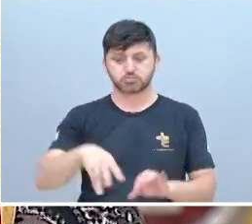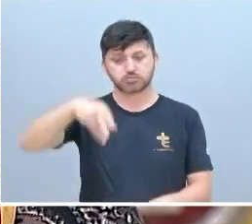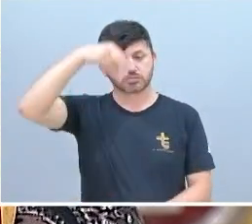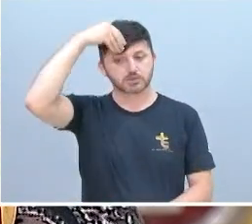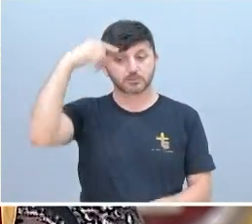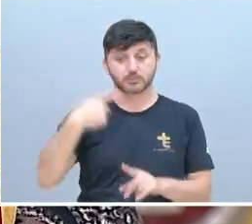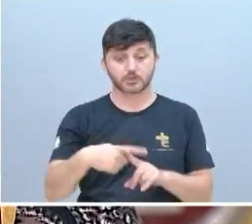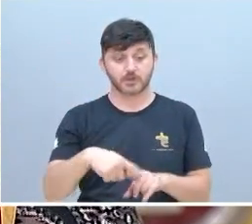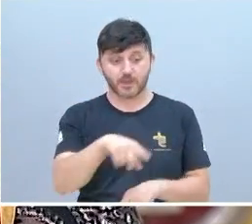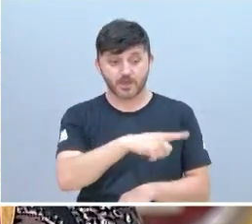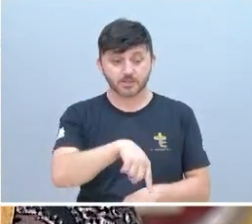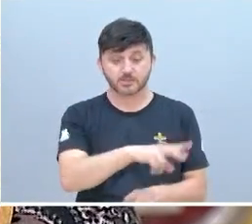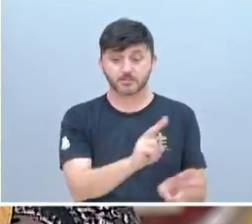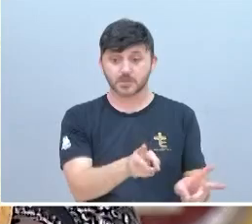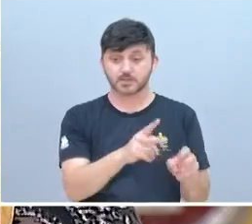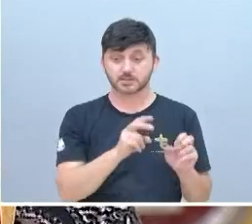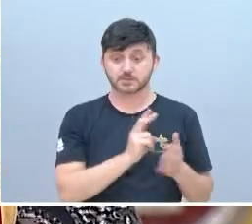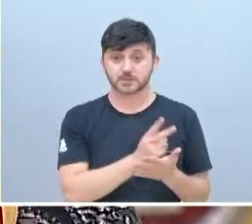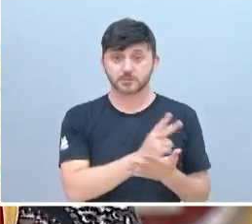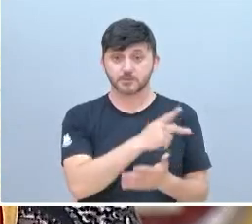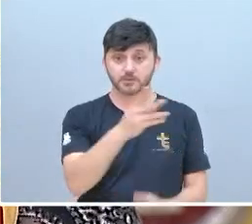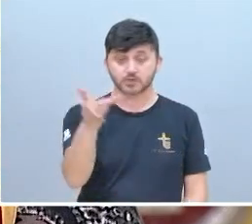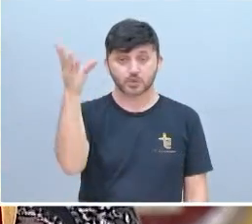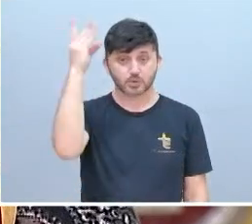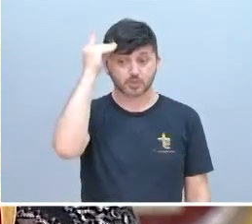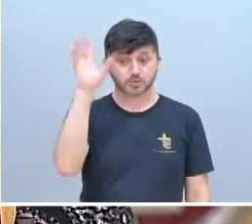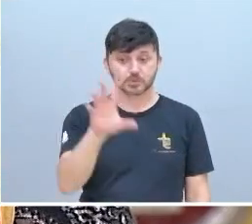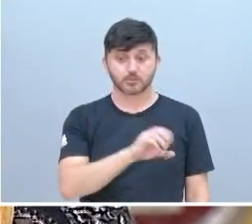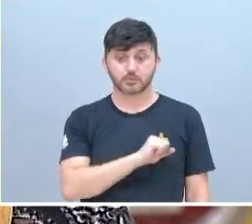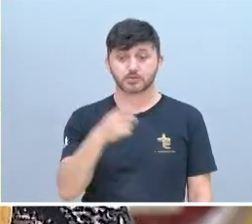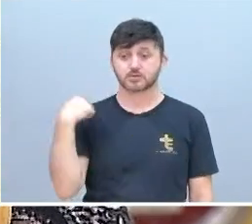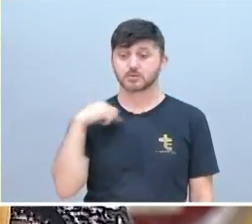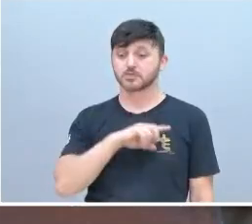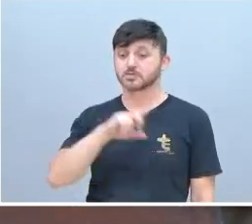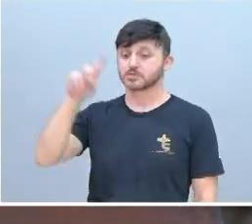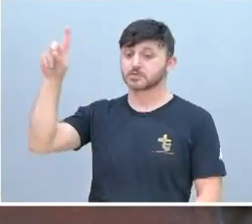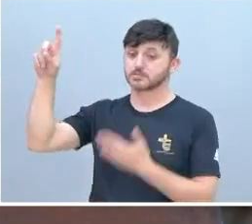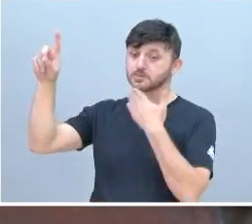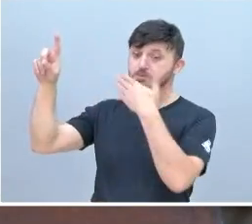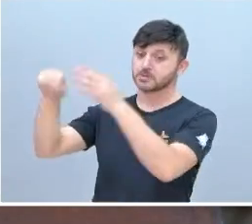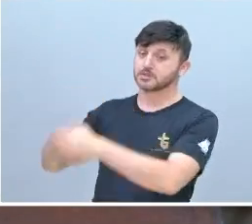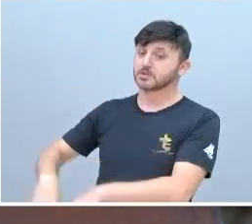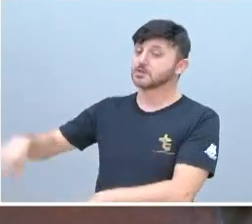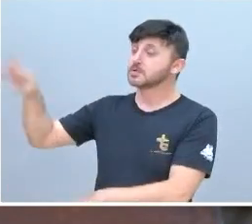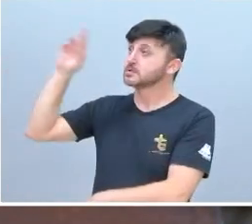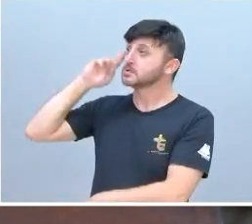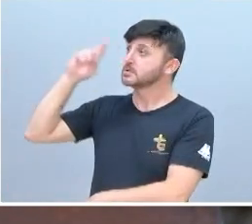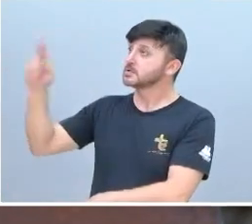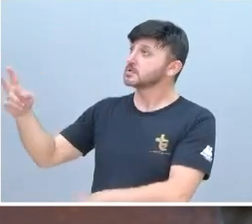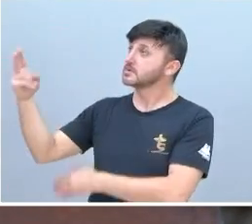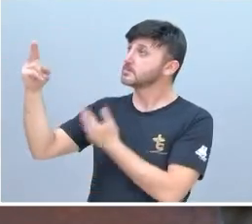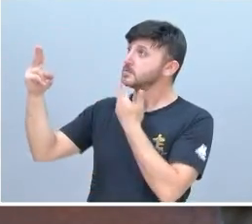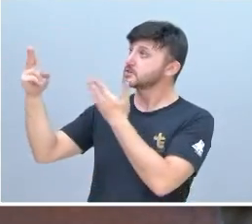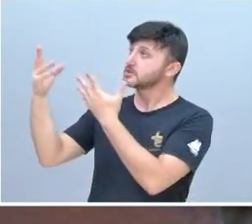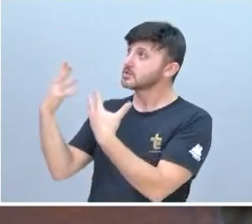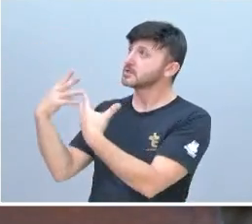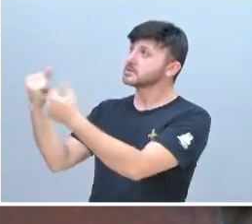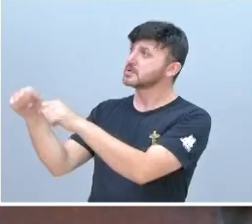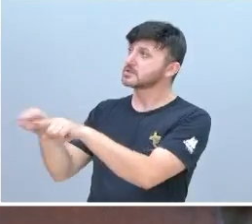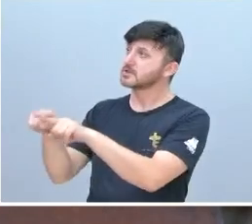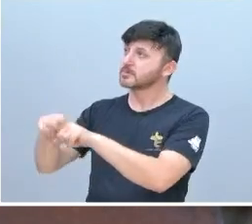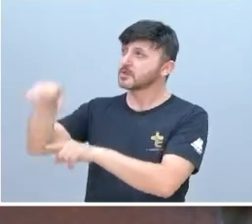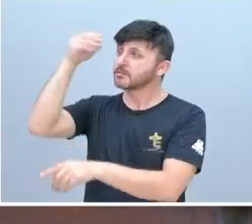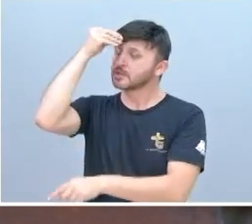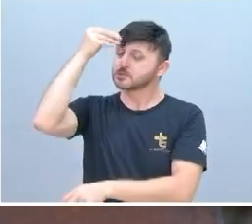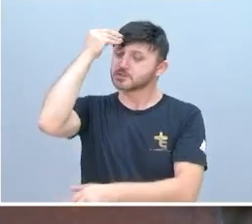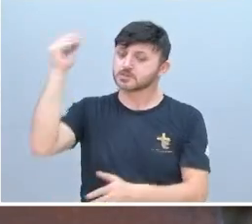que redescubram sempre vosso dom de amor, nós vos pedimos. Atendei-nos, Senhor, e